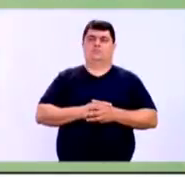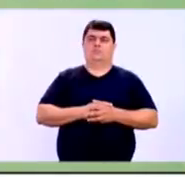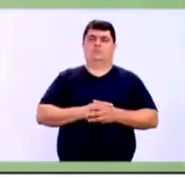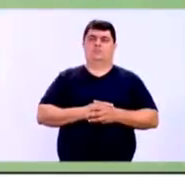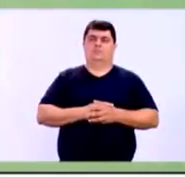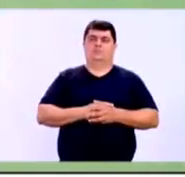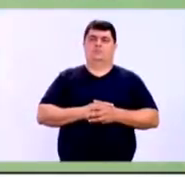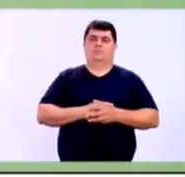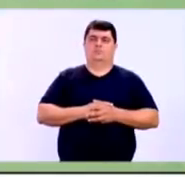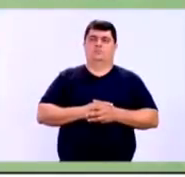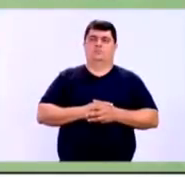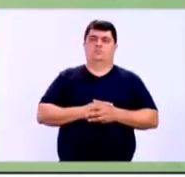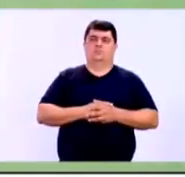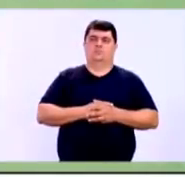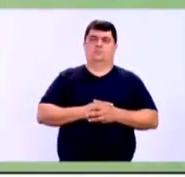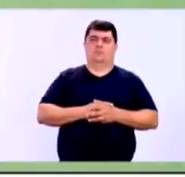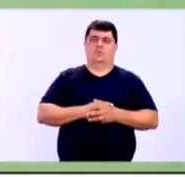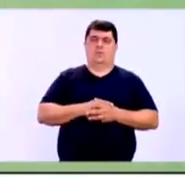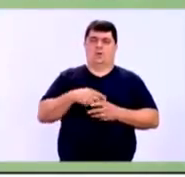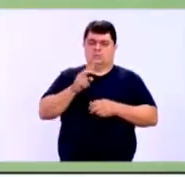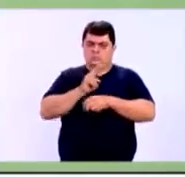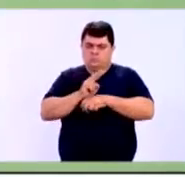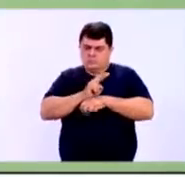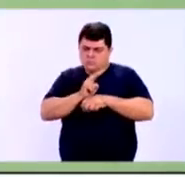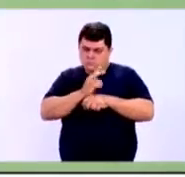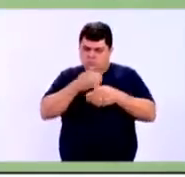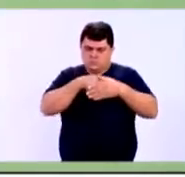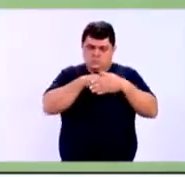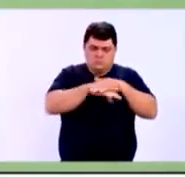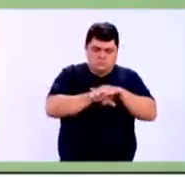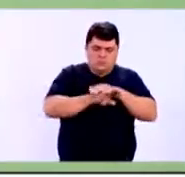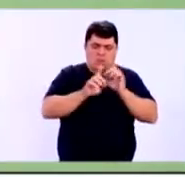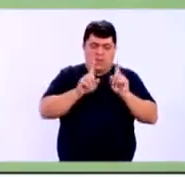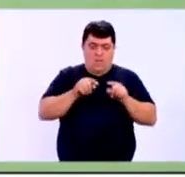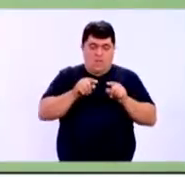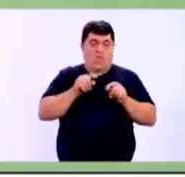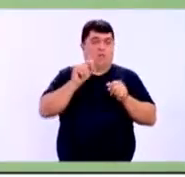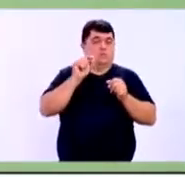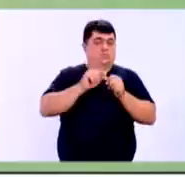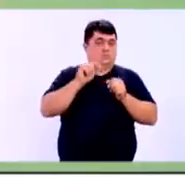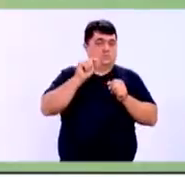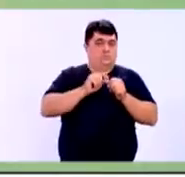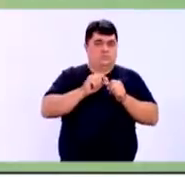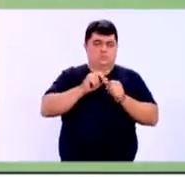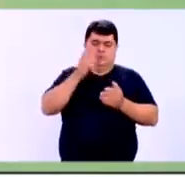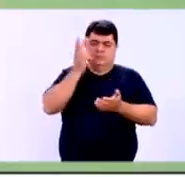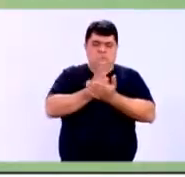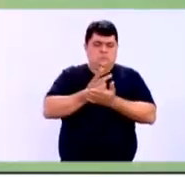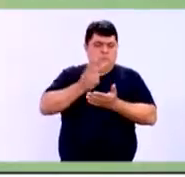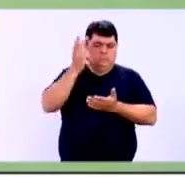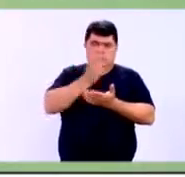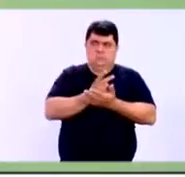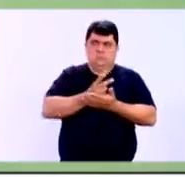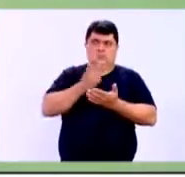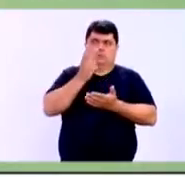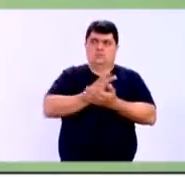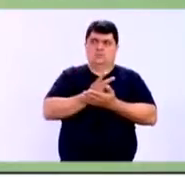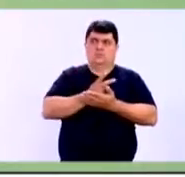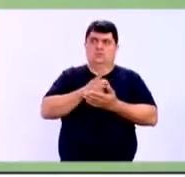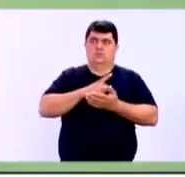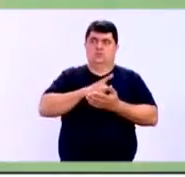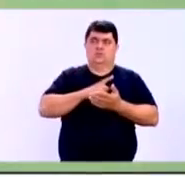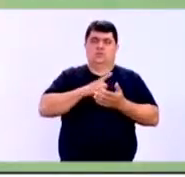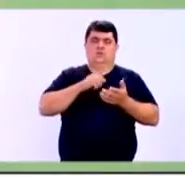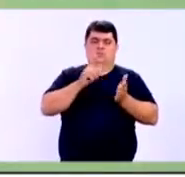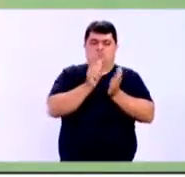Inventário permanente. O controle dos estoques é realizado de forma contínua, por meio de